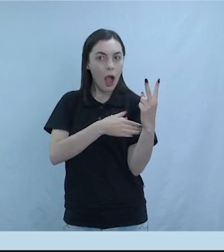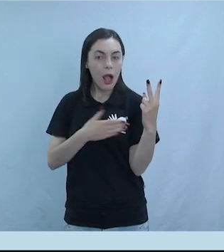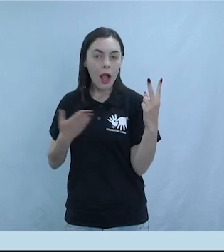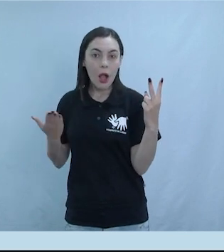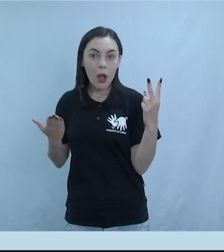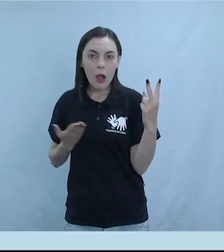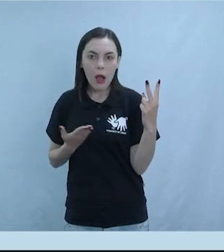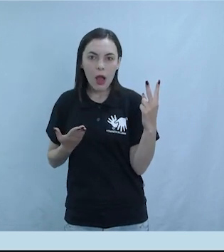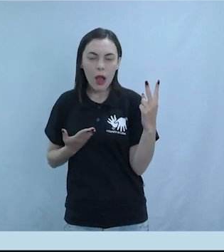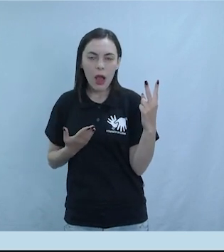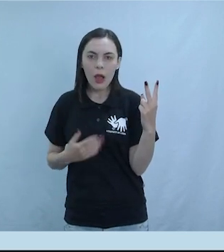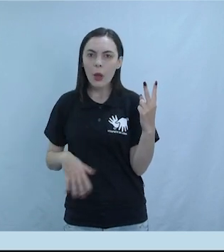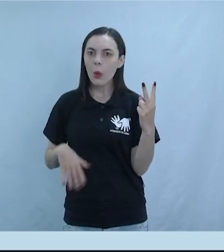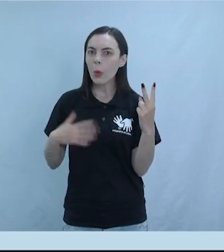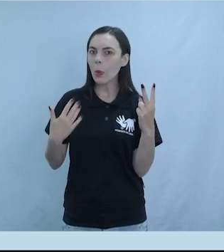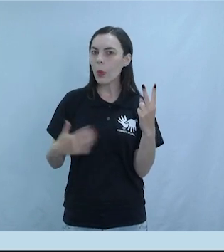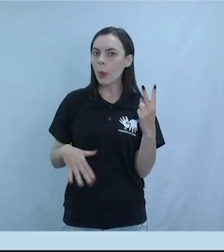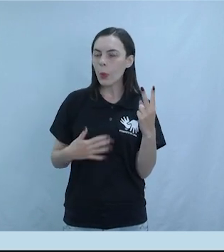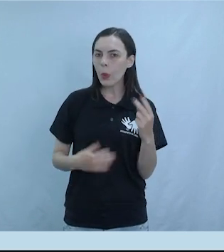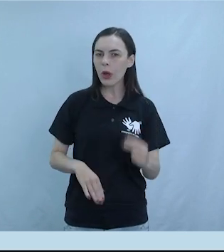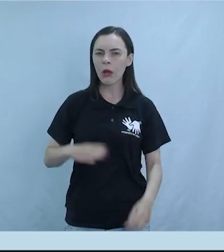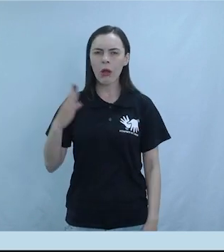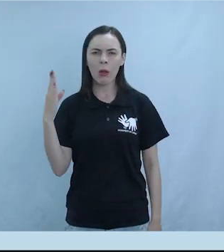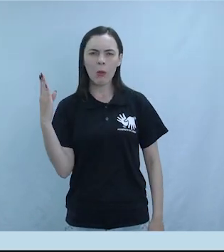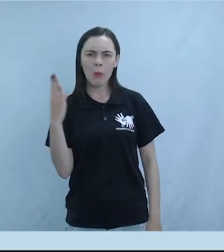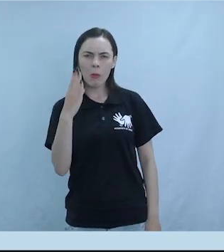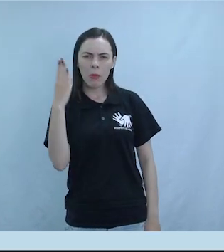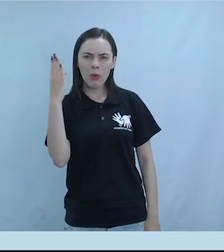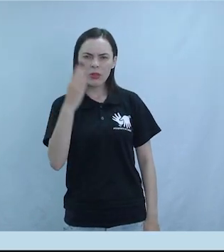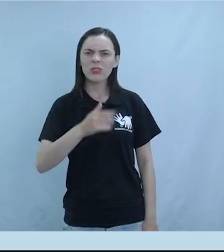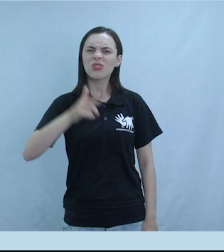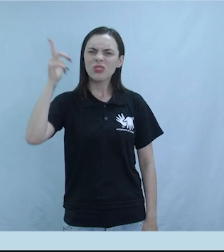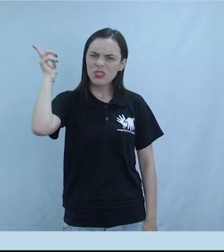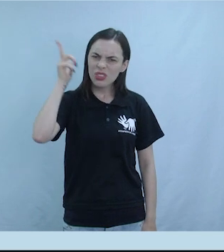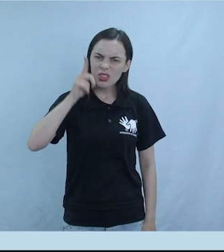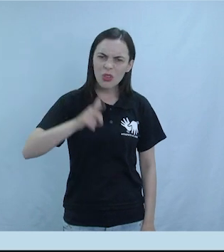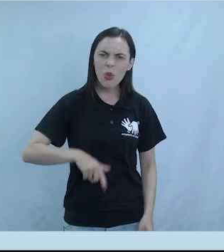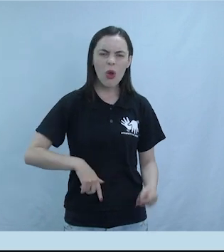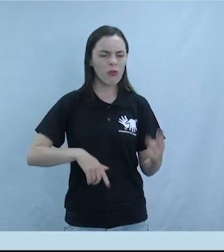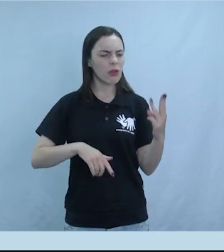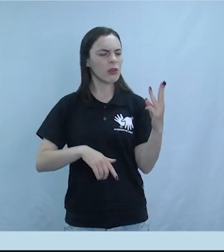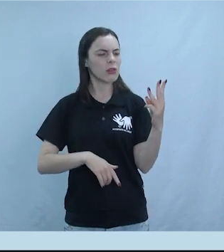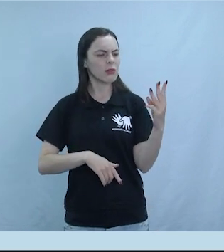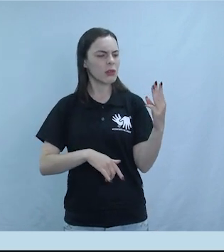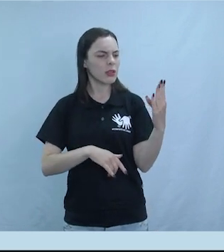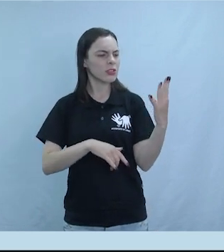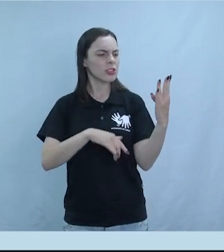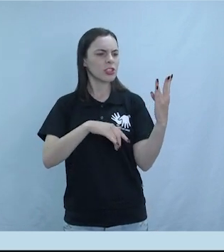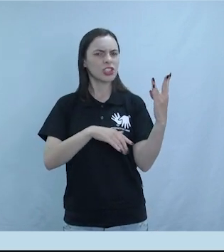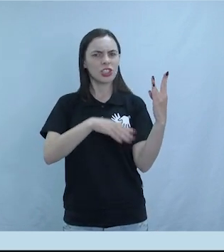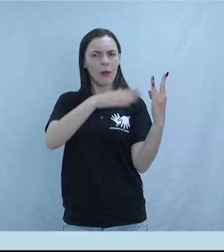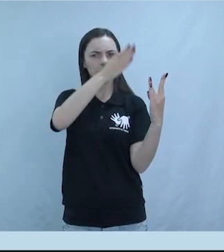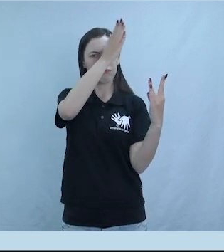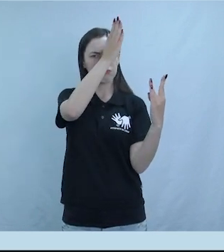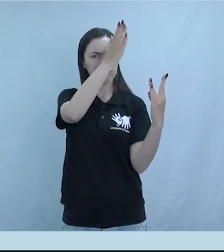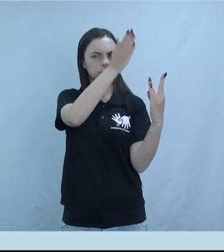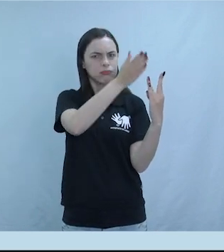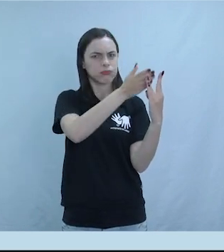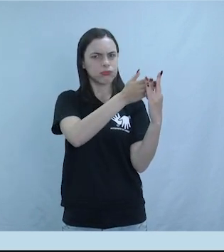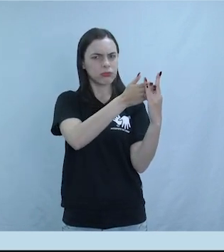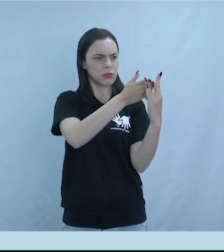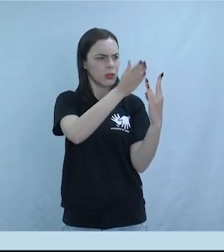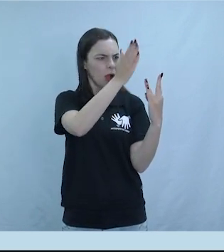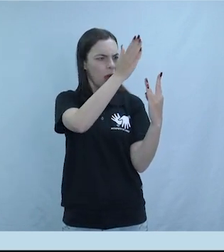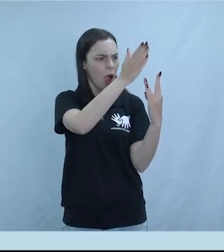em dois. O Bogatyr tornou a golpear os dois homens, mas eles se